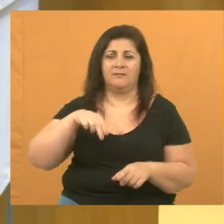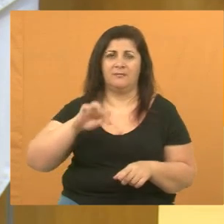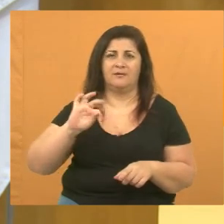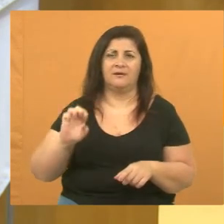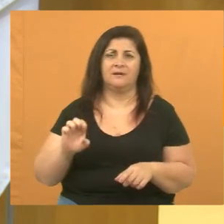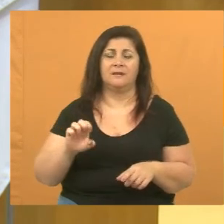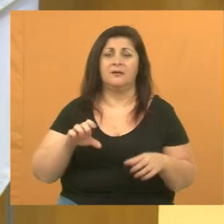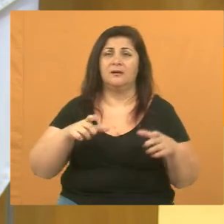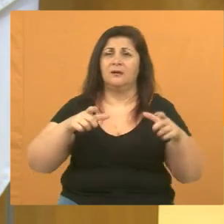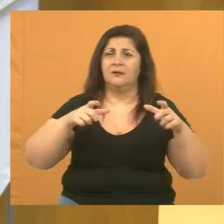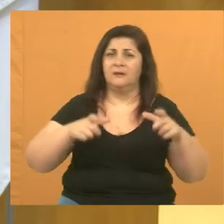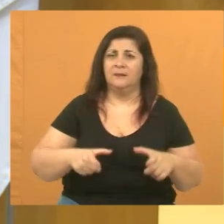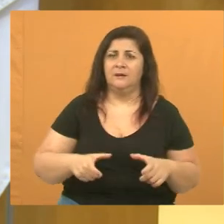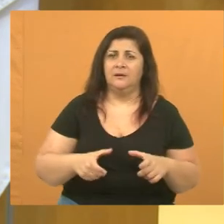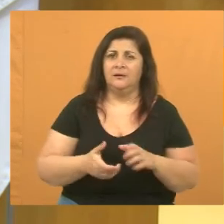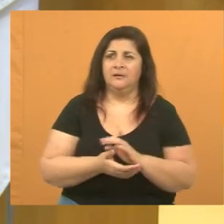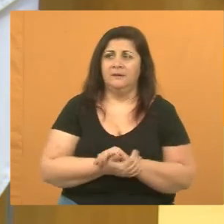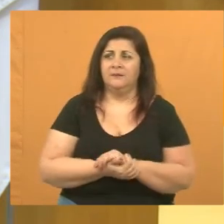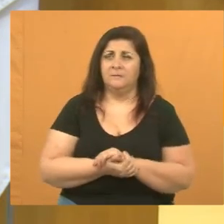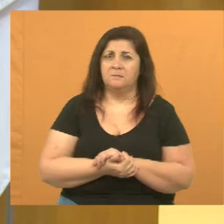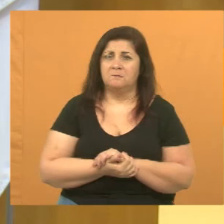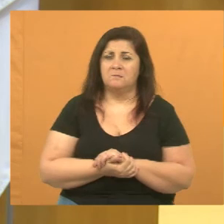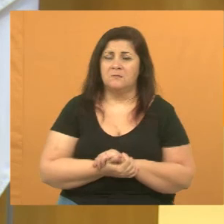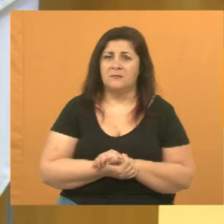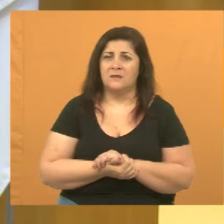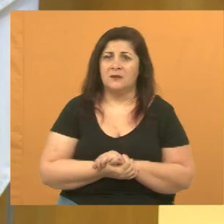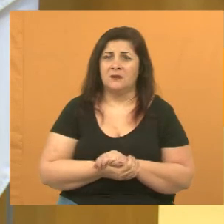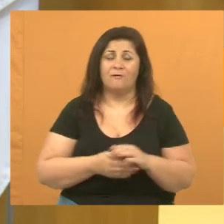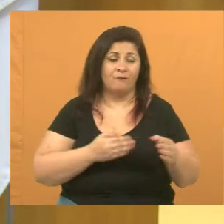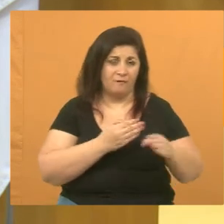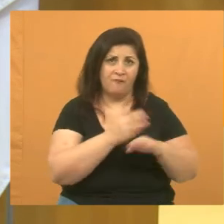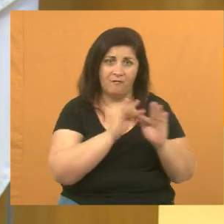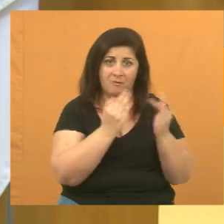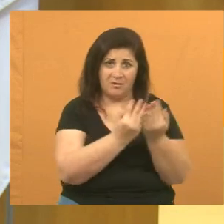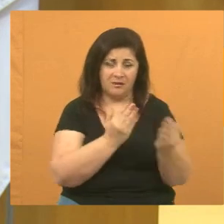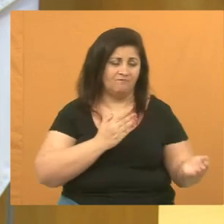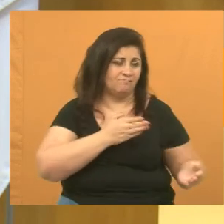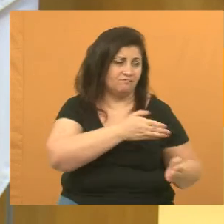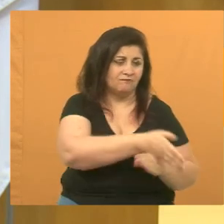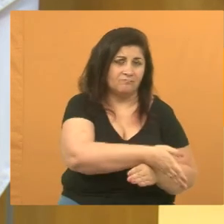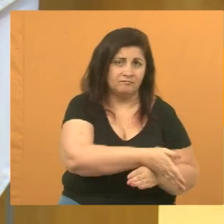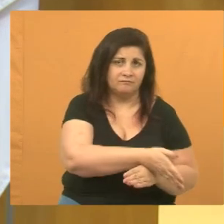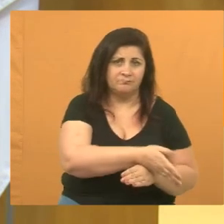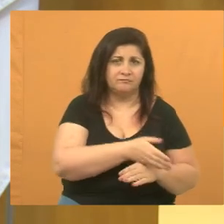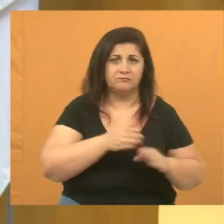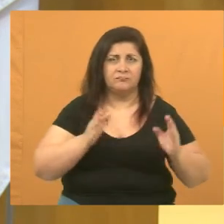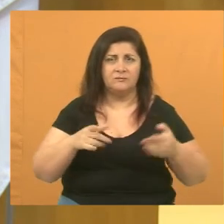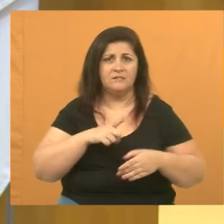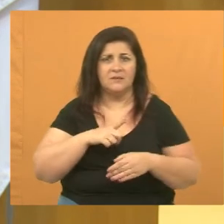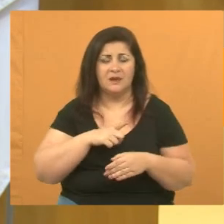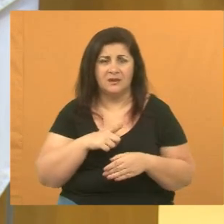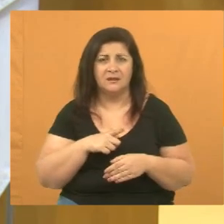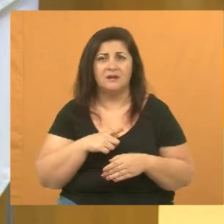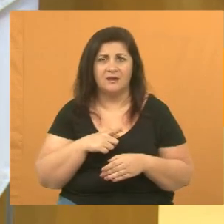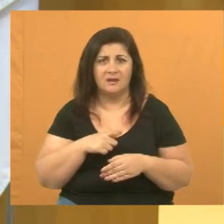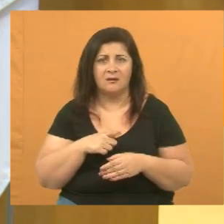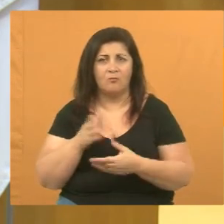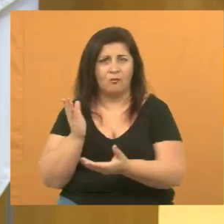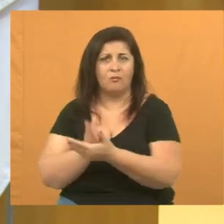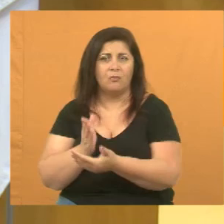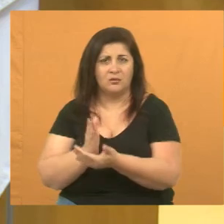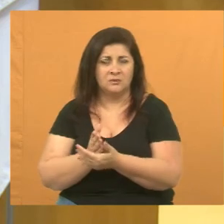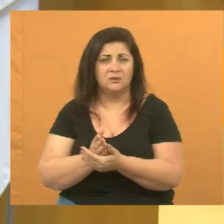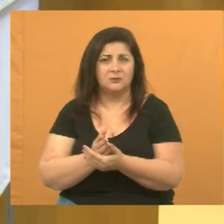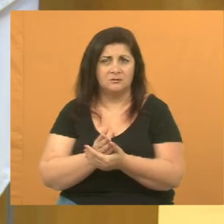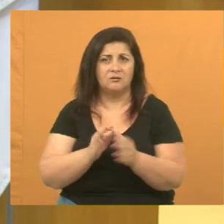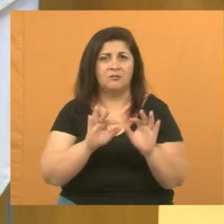uma área que foi ocupada por famílias e que já existe um liminar judicial para que as pessoas,